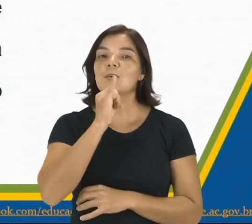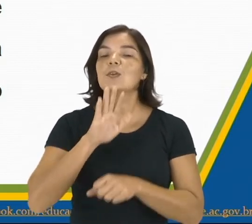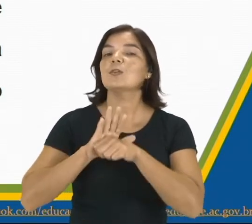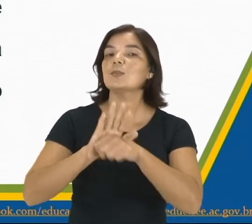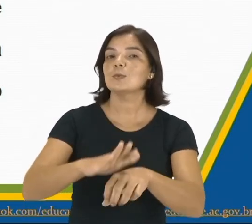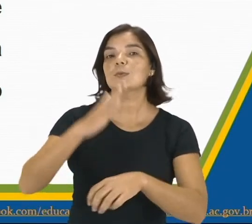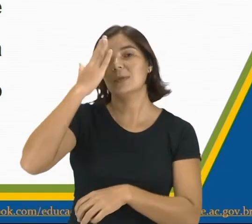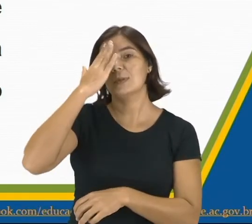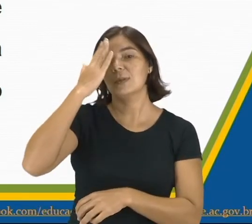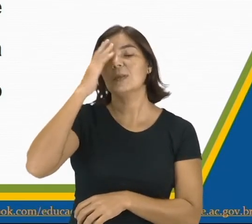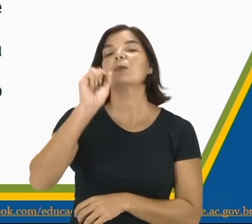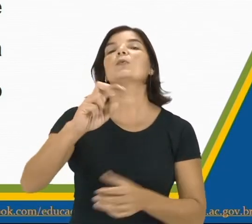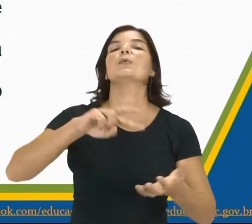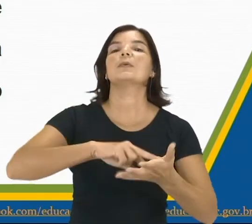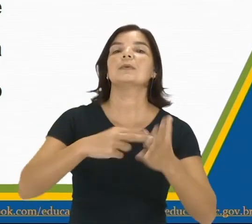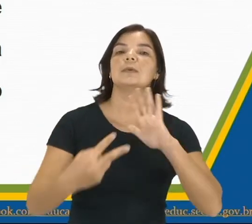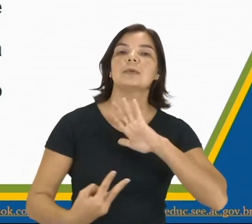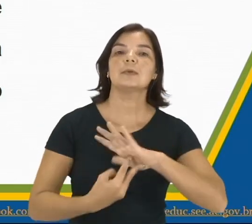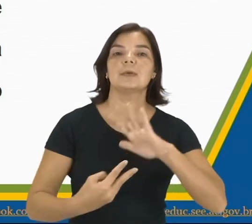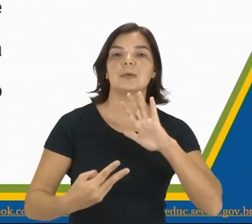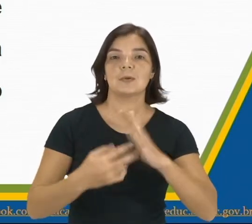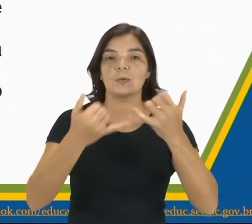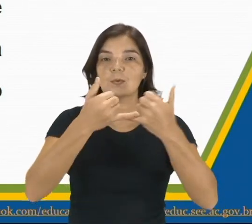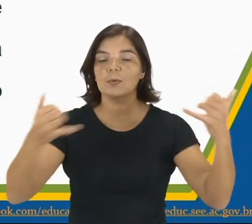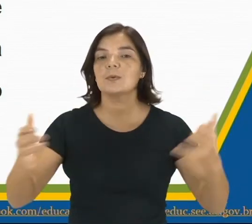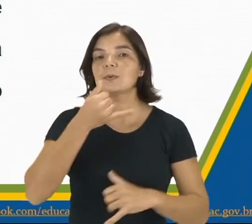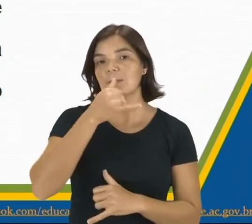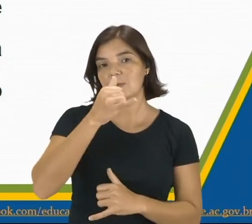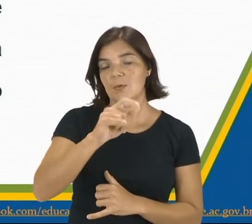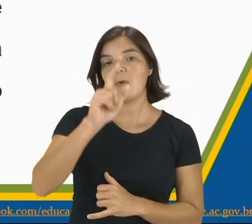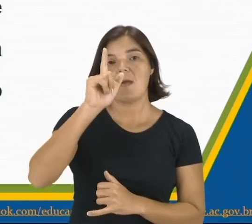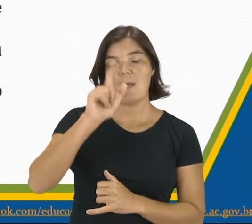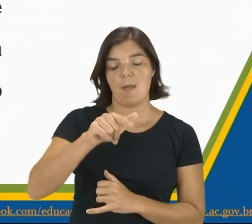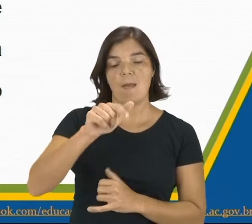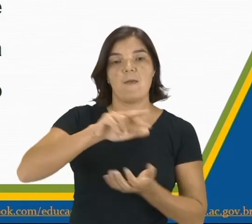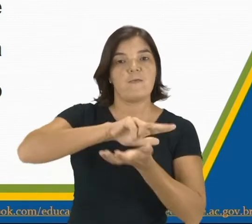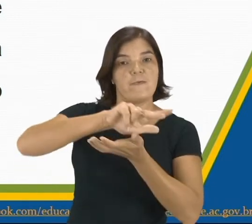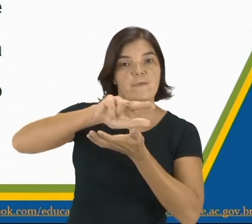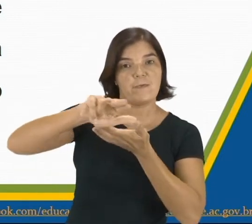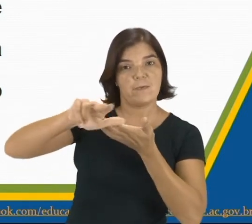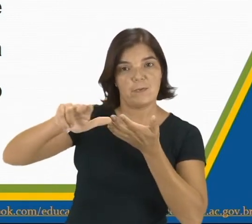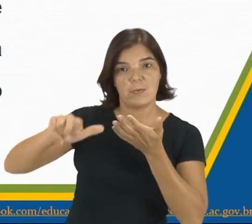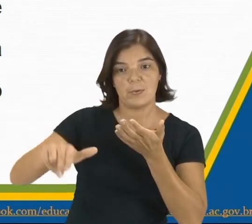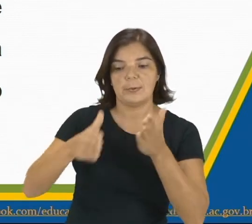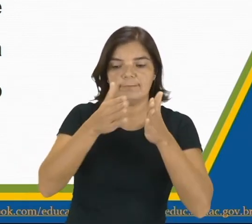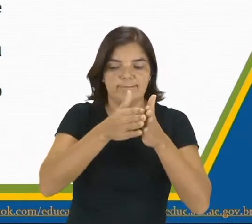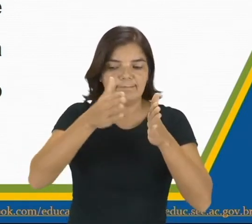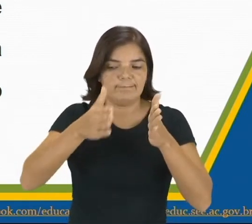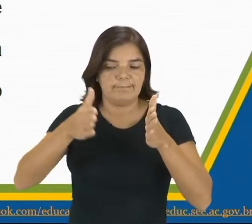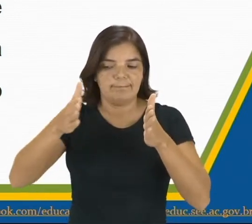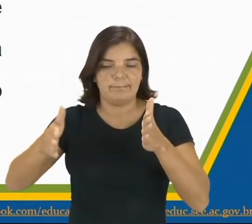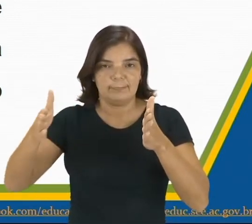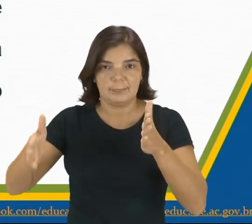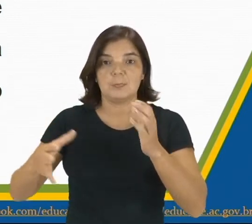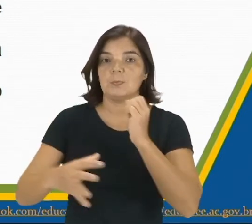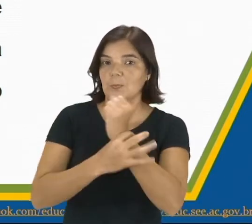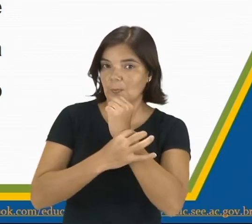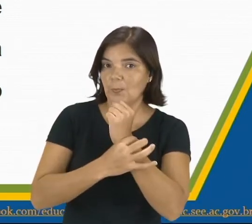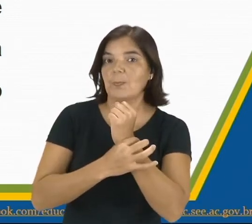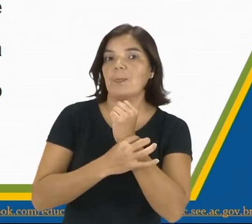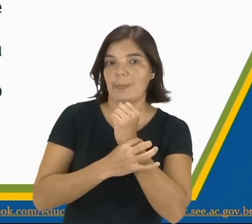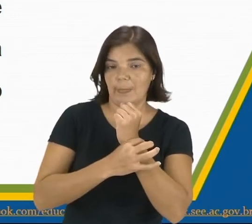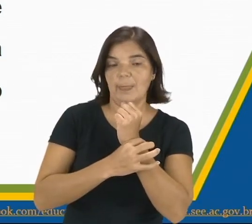a entender o que significa corrente elétrica, né? Um fluxo, né, de forma ordenada, controlada,